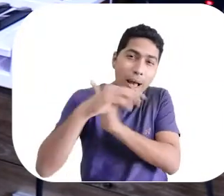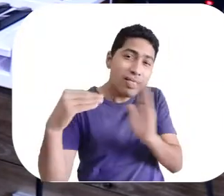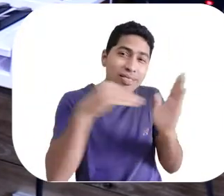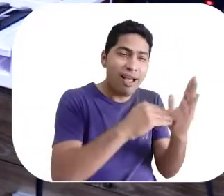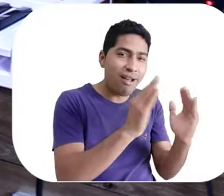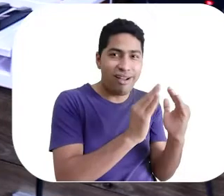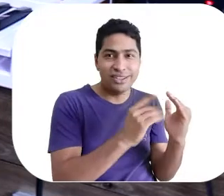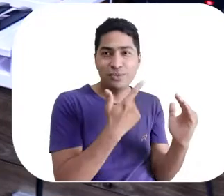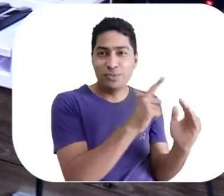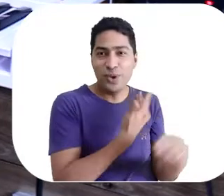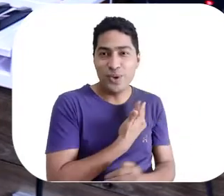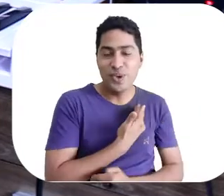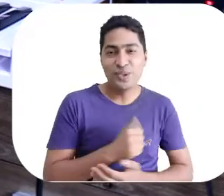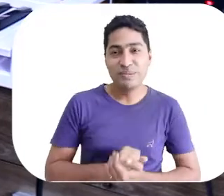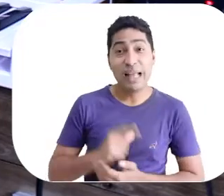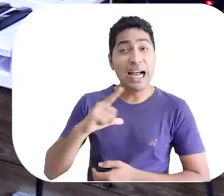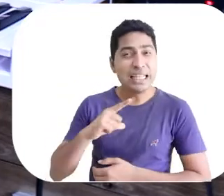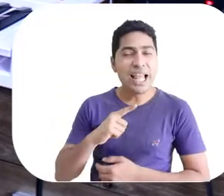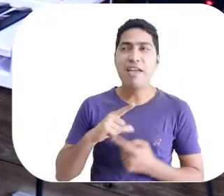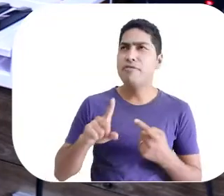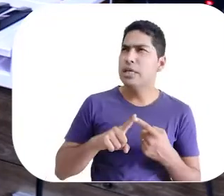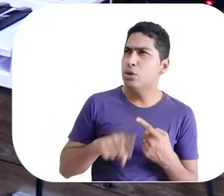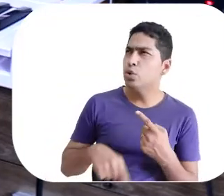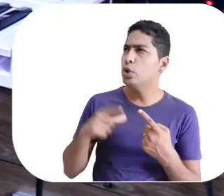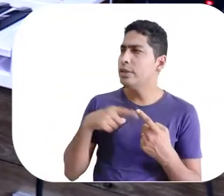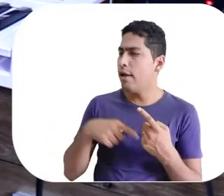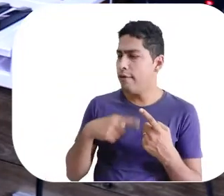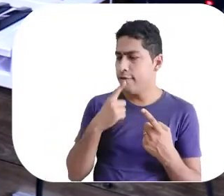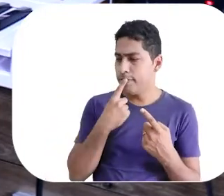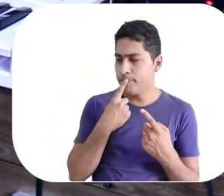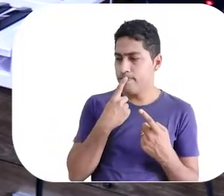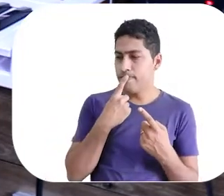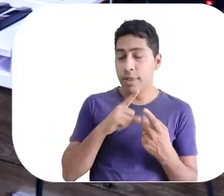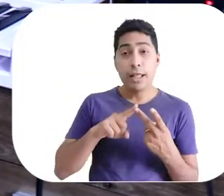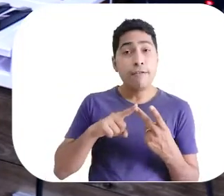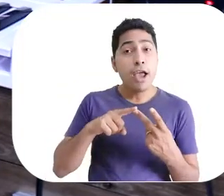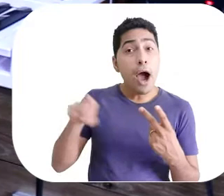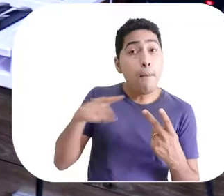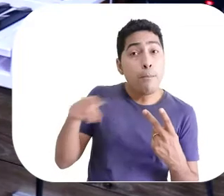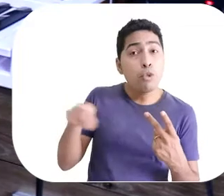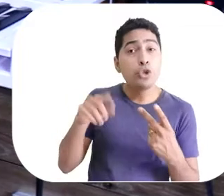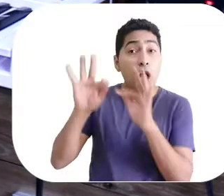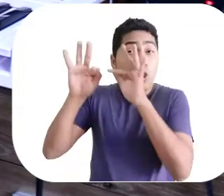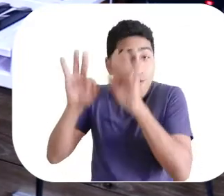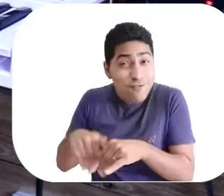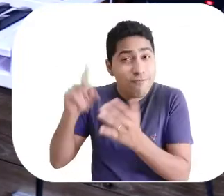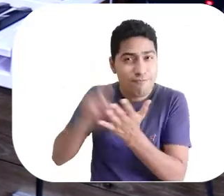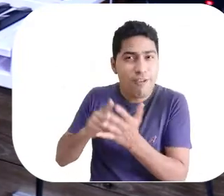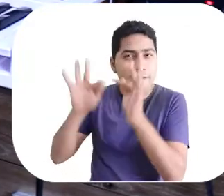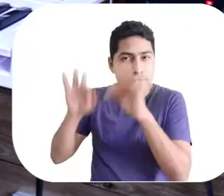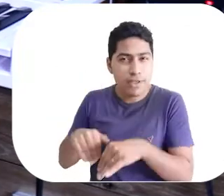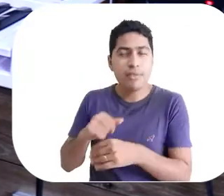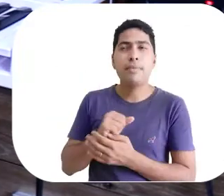né? Aí teve essa questão, teve a música que foi colocada no final, né?